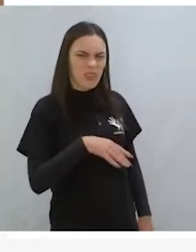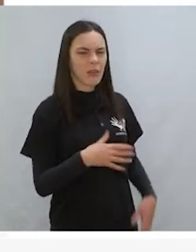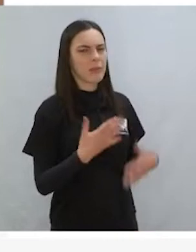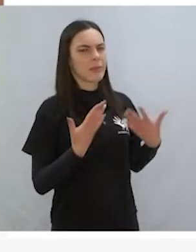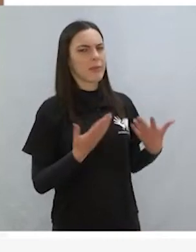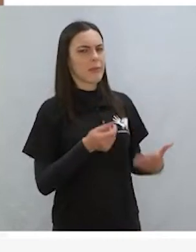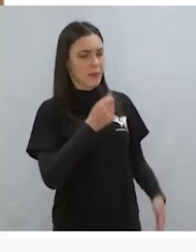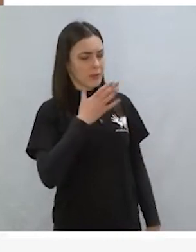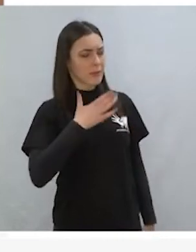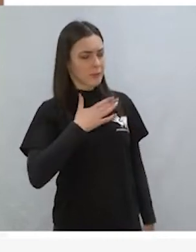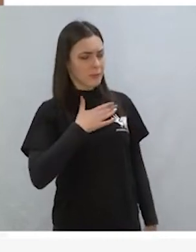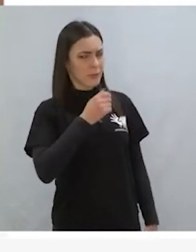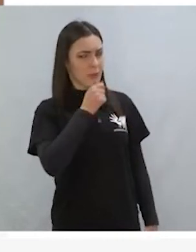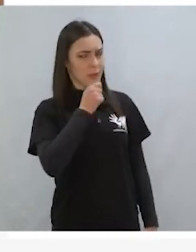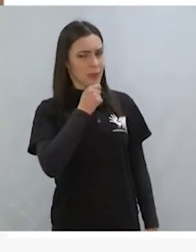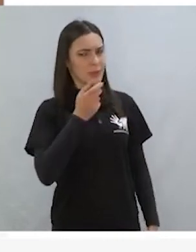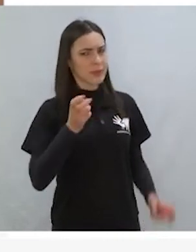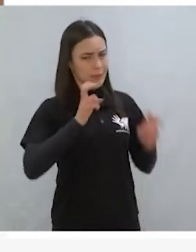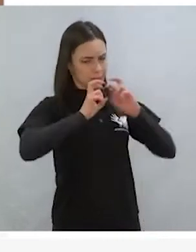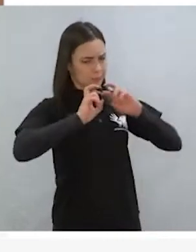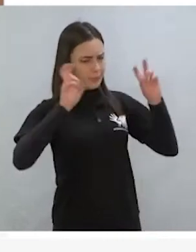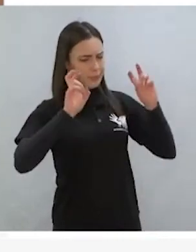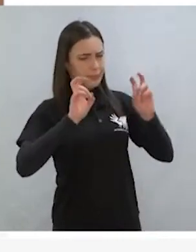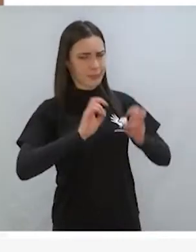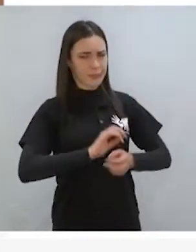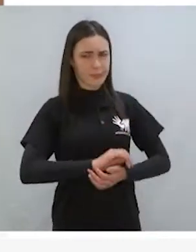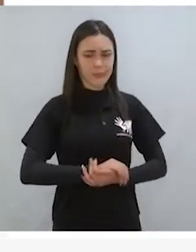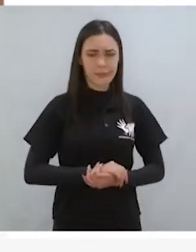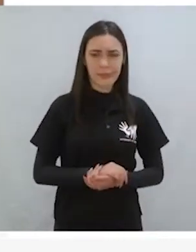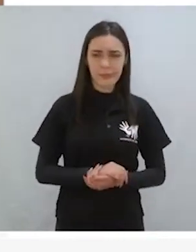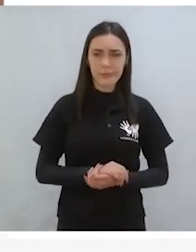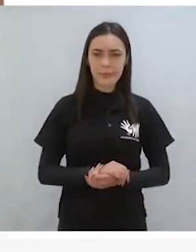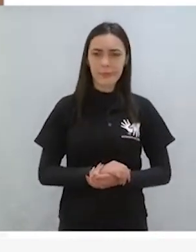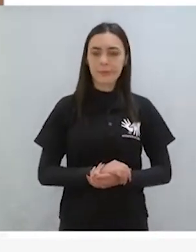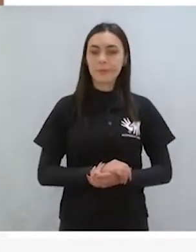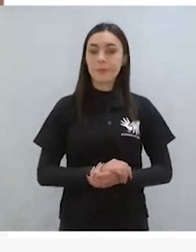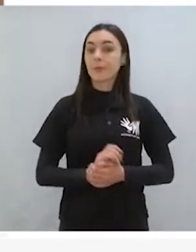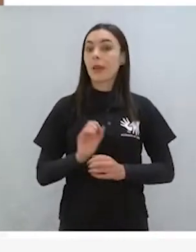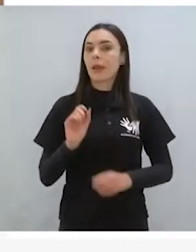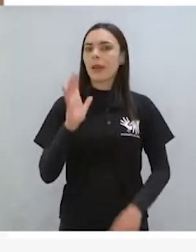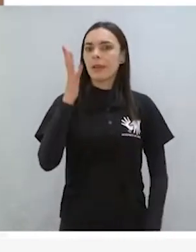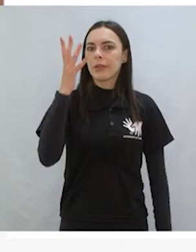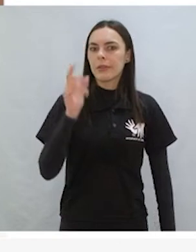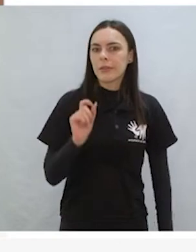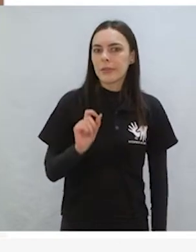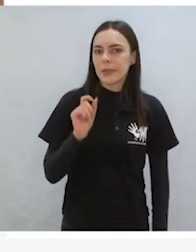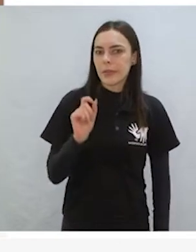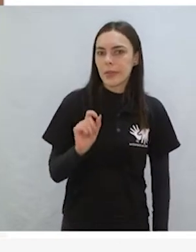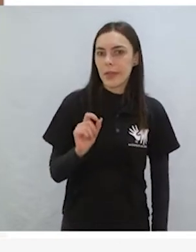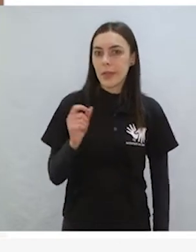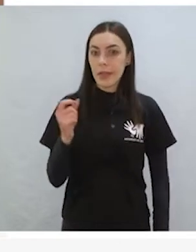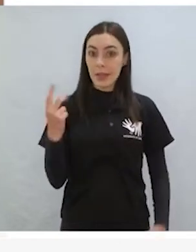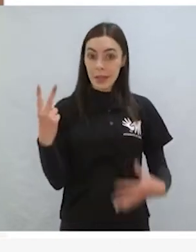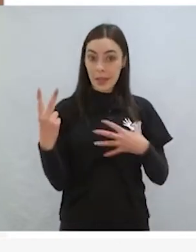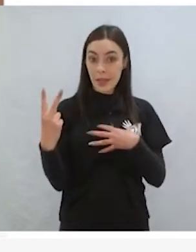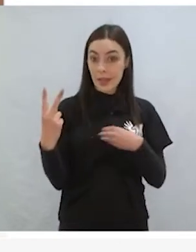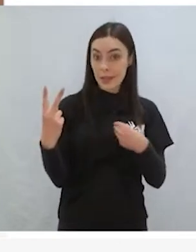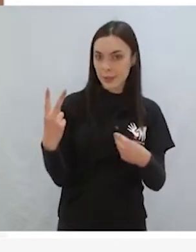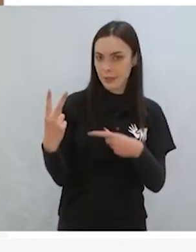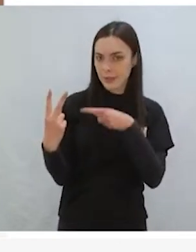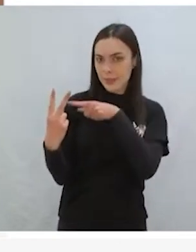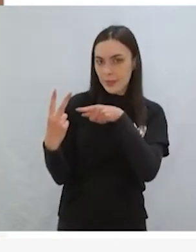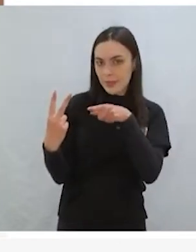no lixo? Mas ainda eram meus", gritou a malvada madrasta. E logo depois, Crimilda